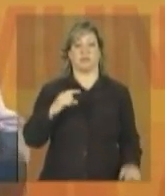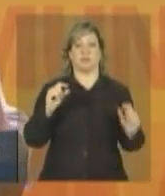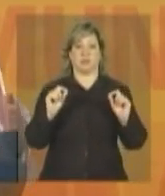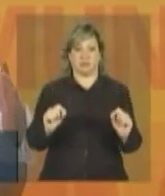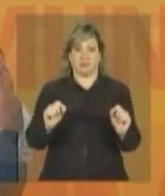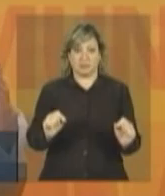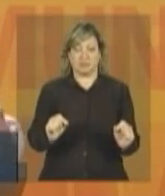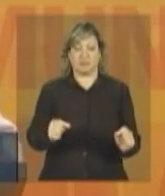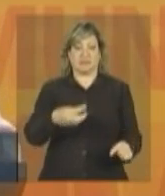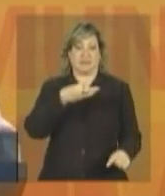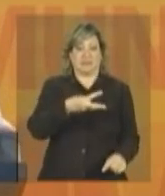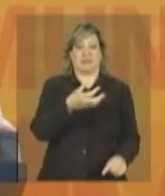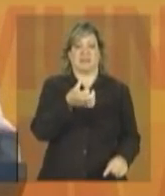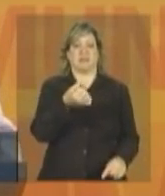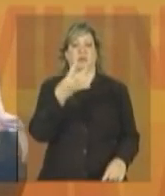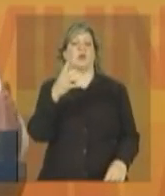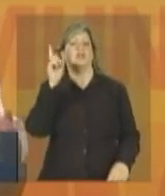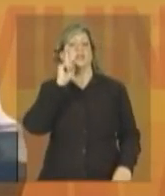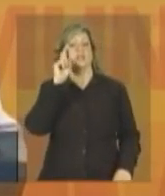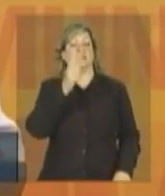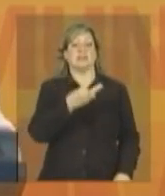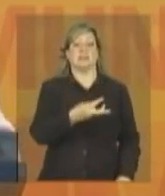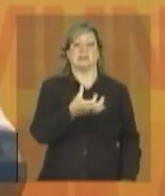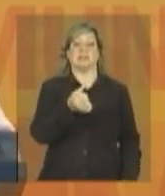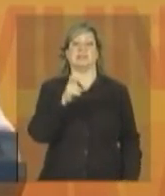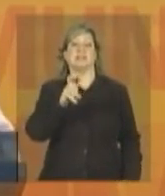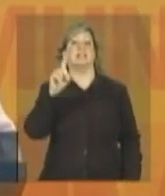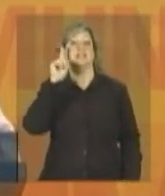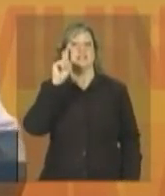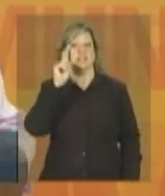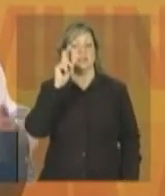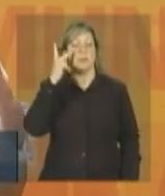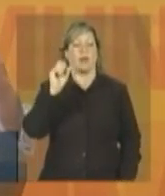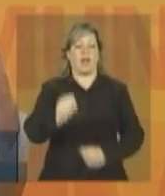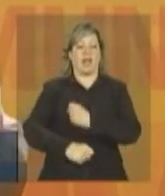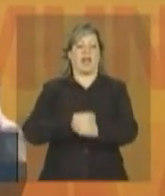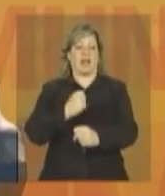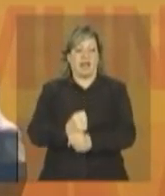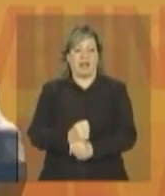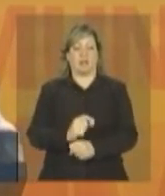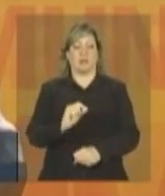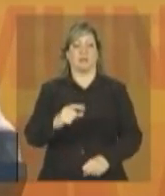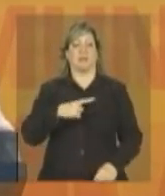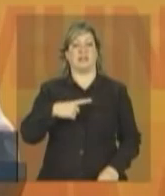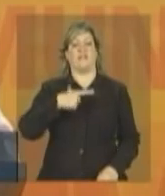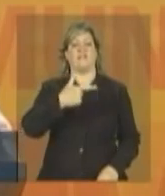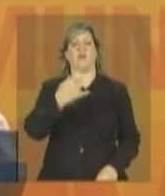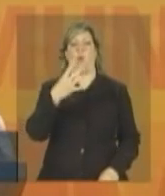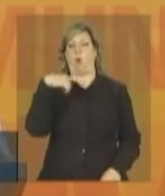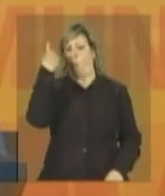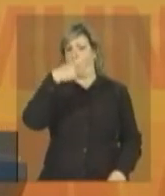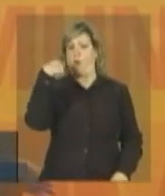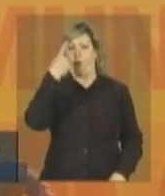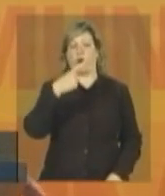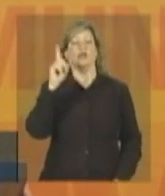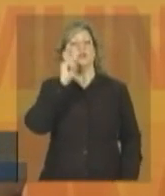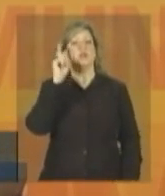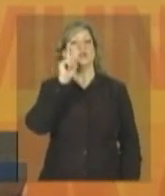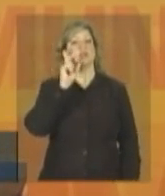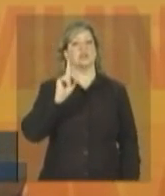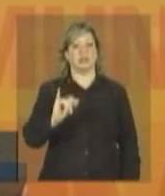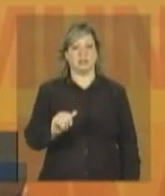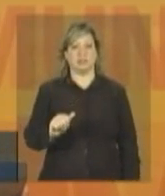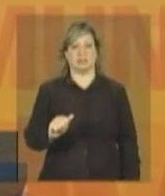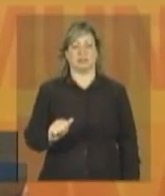364 dias por ano, 365 dias por ano, 24 horas por dia,